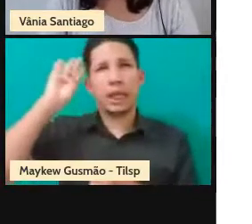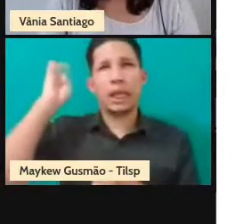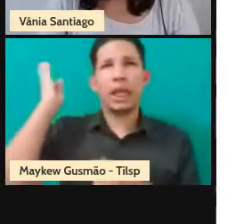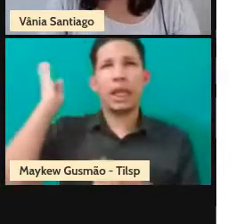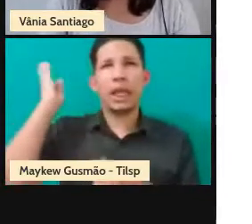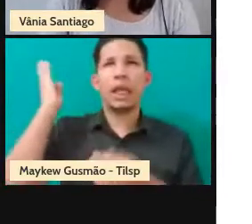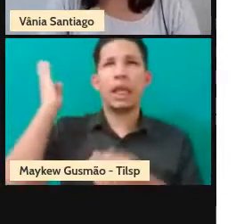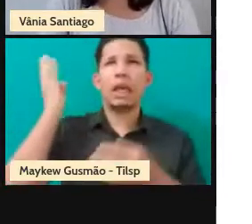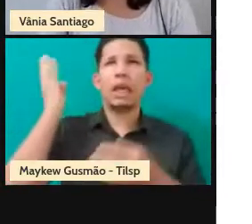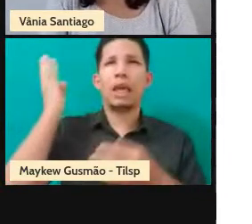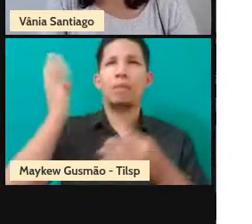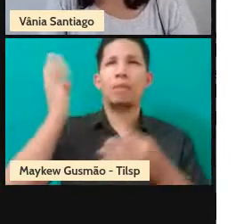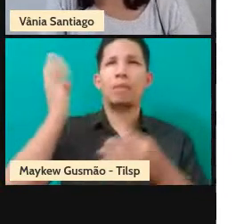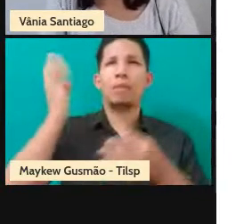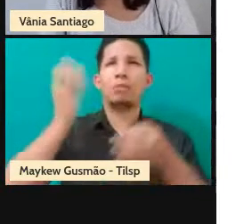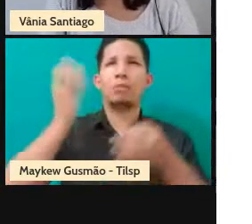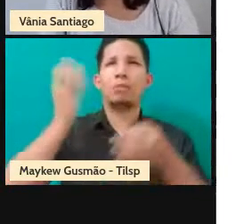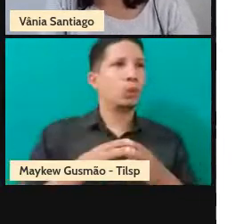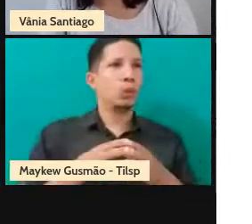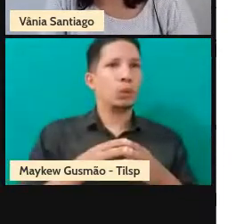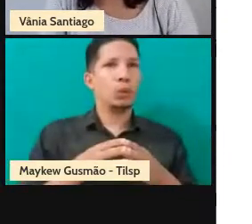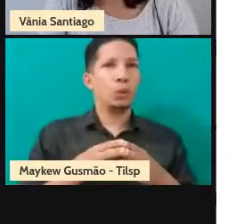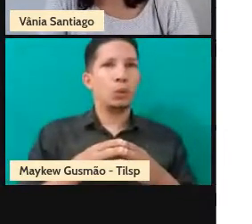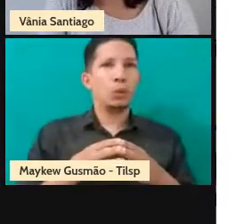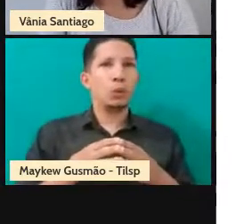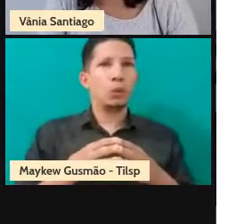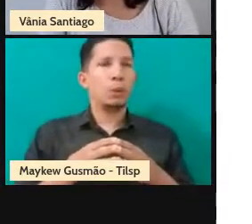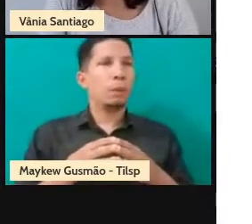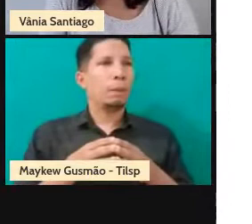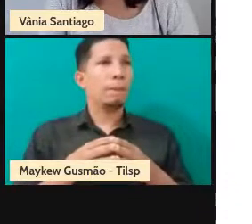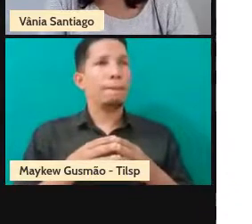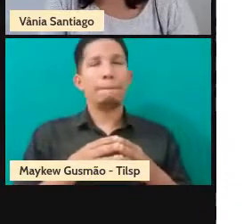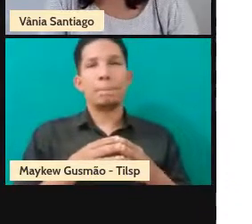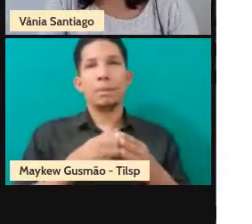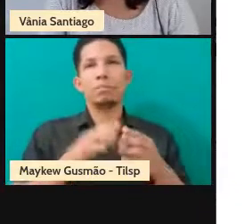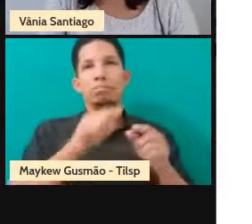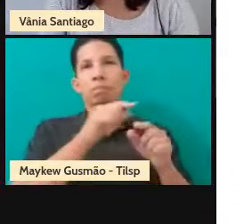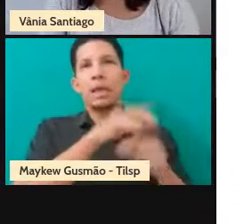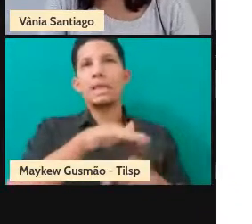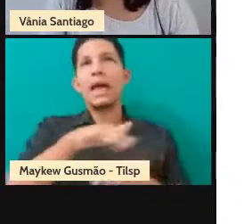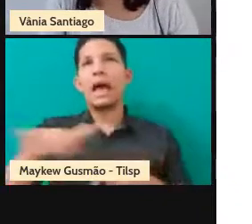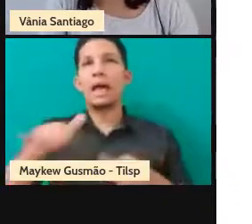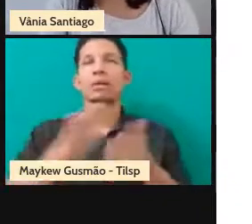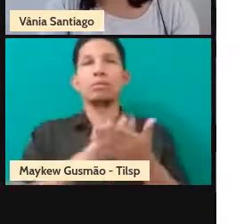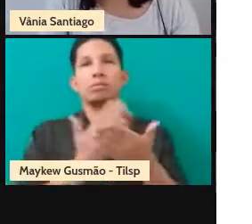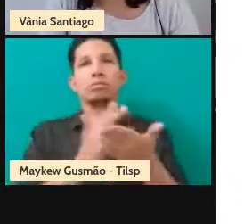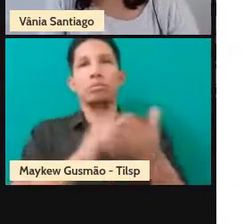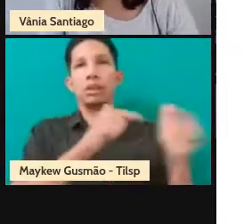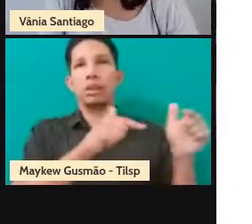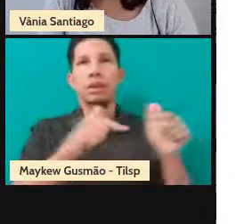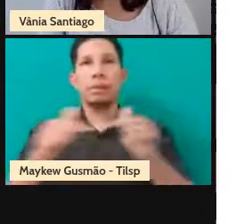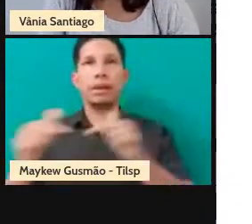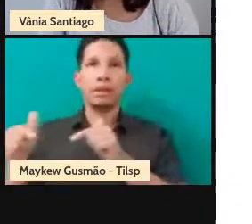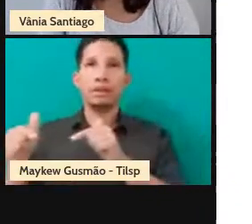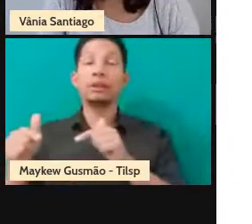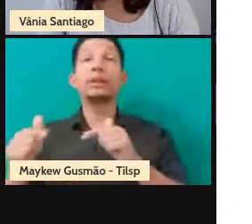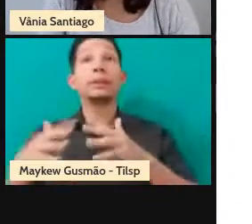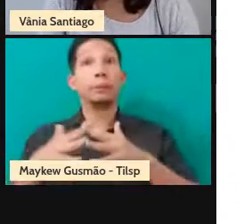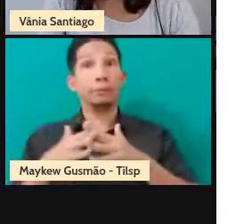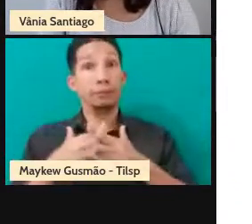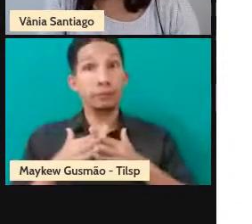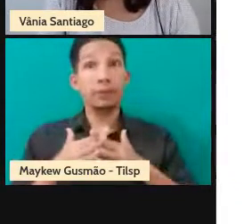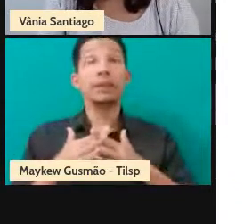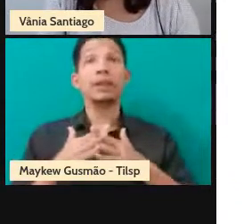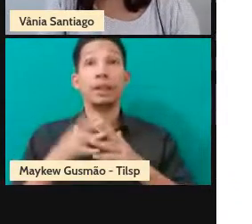das relações sociais, dos contextos e esferas em que o TIUS atua. Então, é um nível de complexidade muito